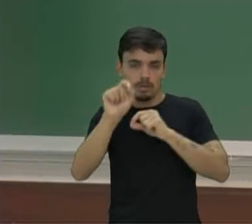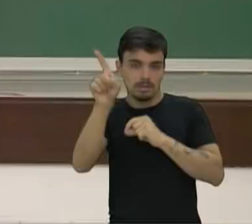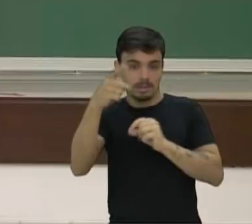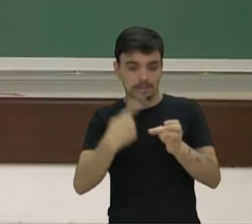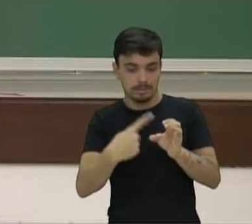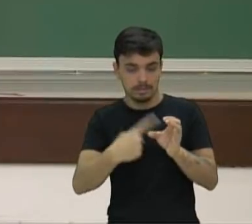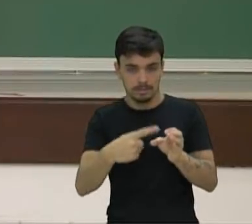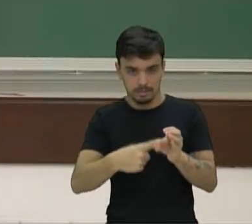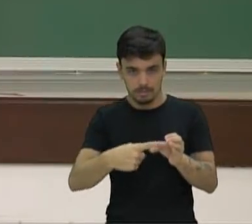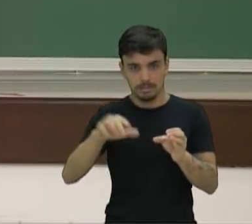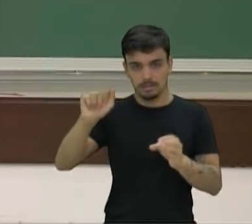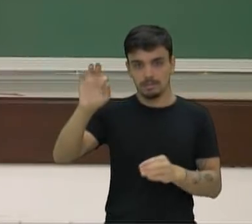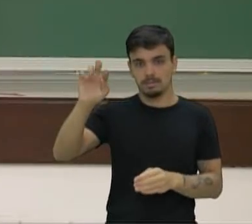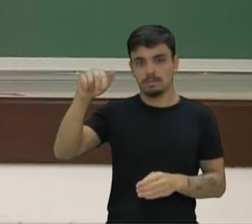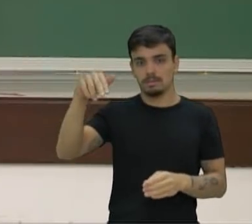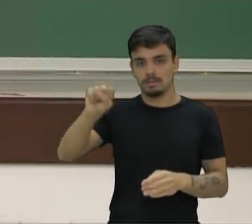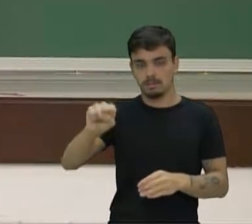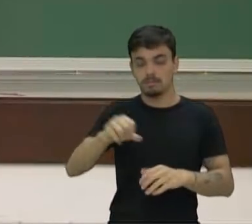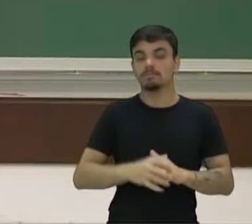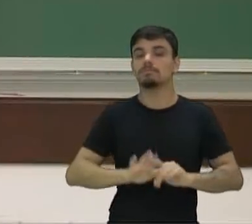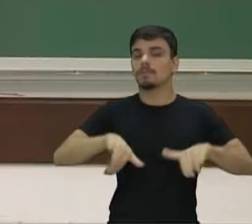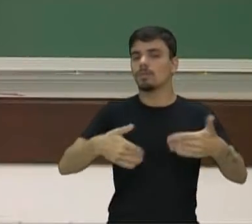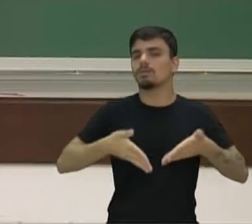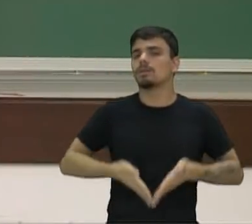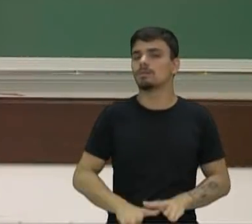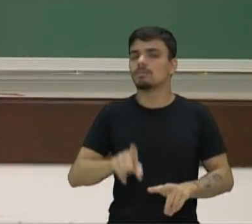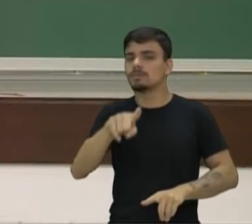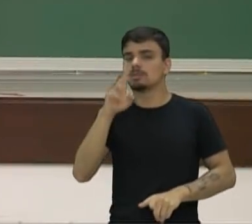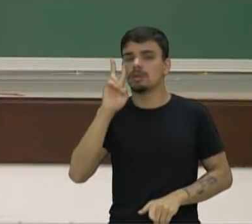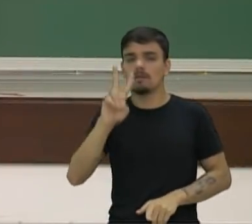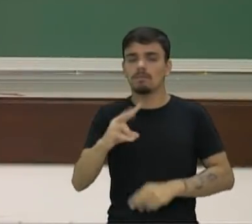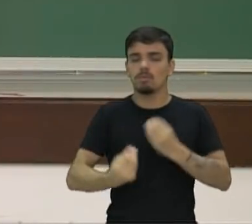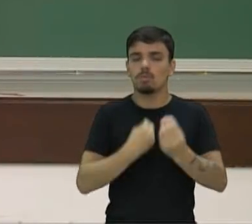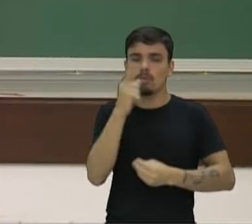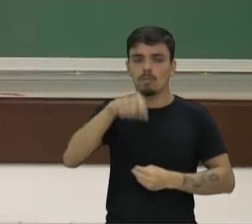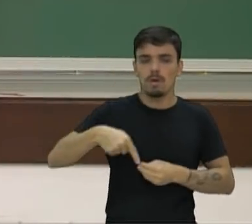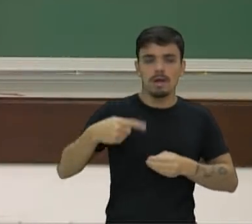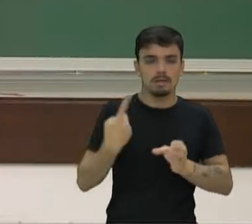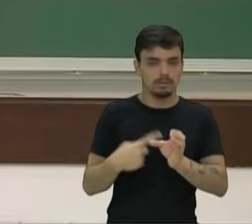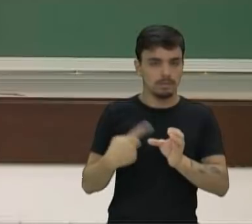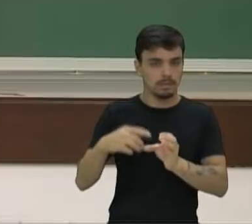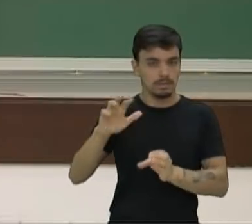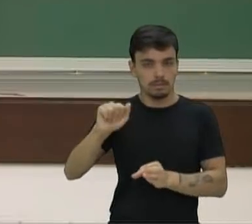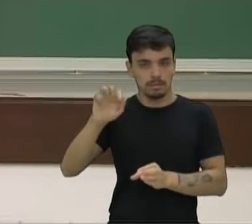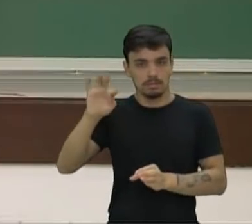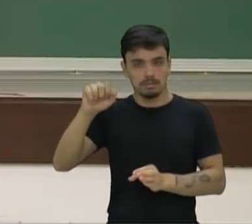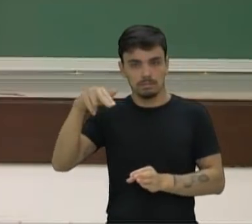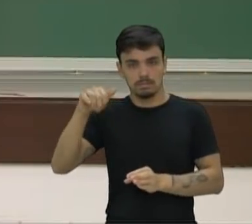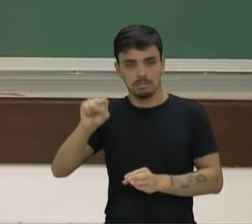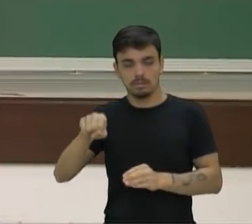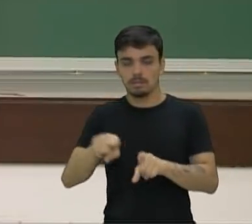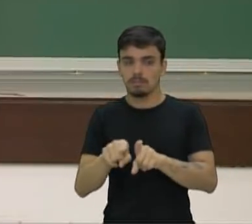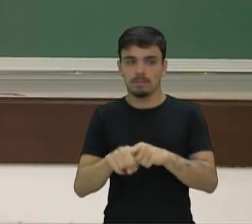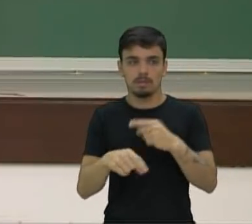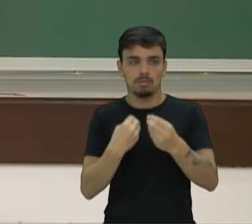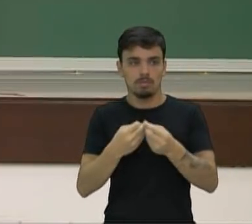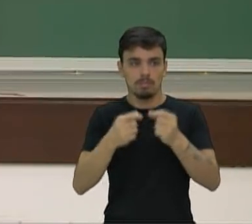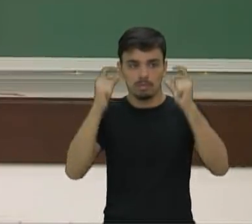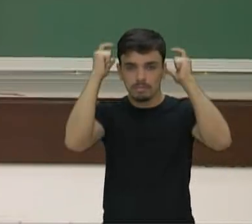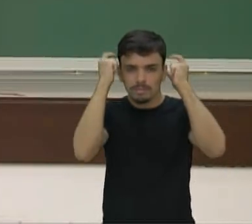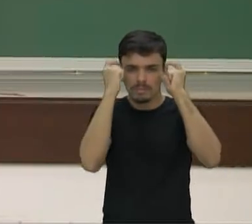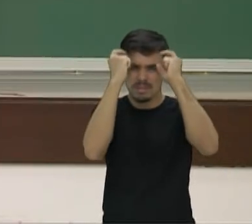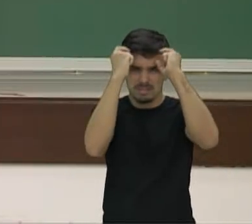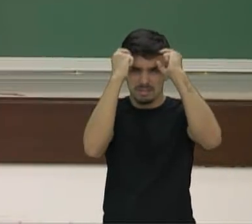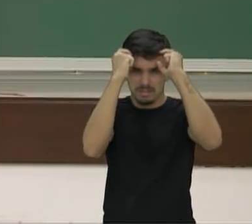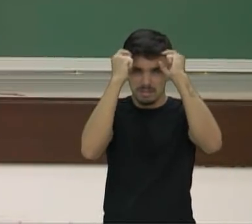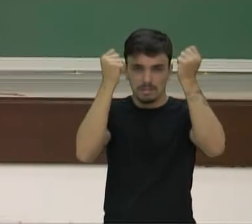Atenas. Quanto ao nascimento, vocês viram aqui como que era na cidade de Atenas, também, principalmente, né, esse ramo de oliveira, que se